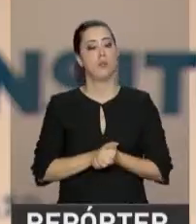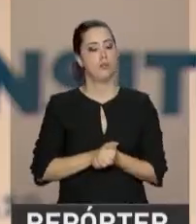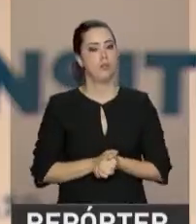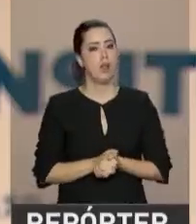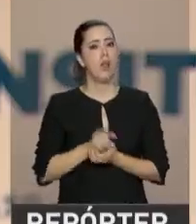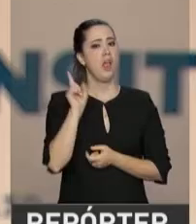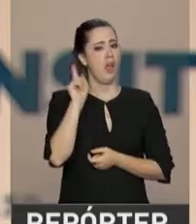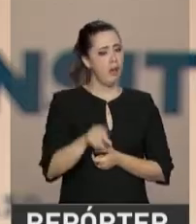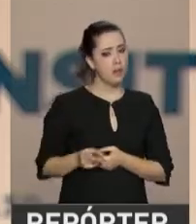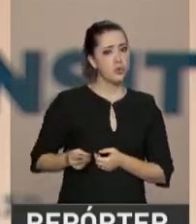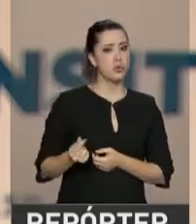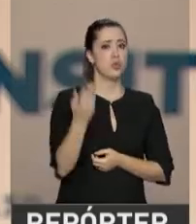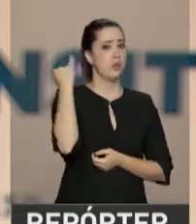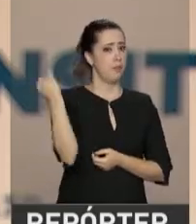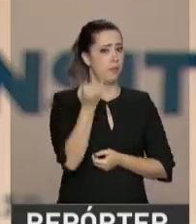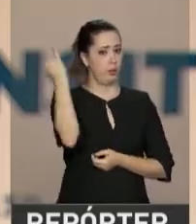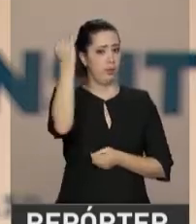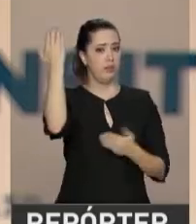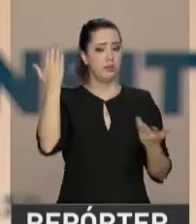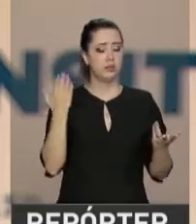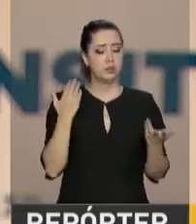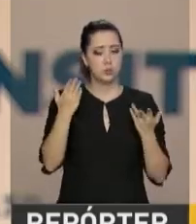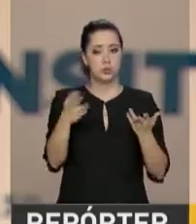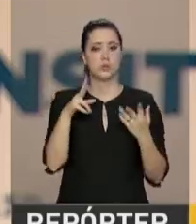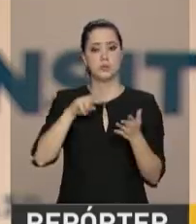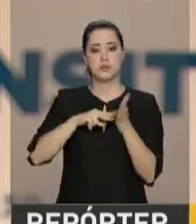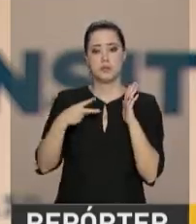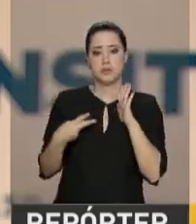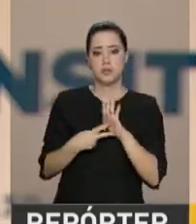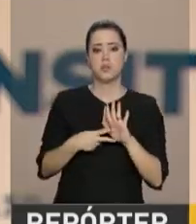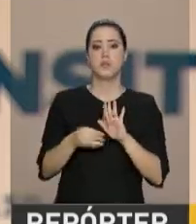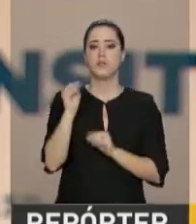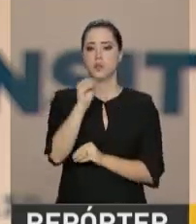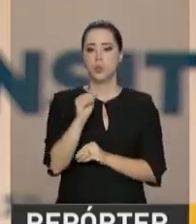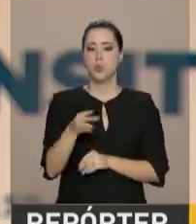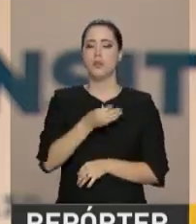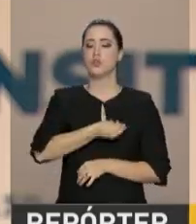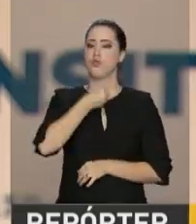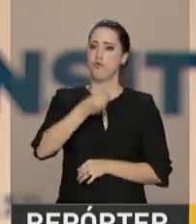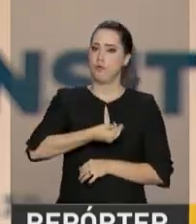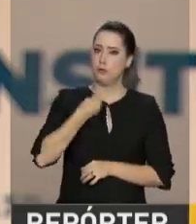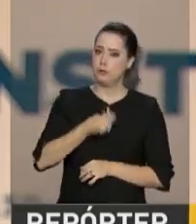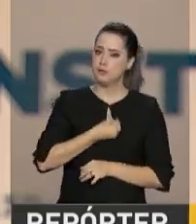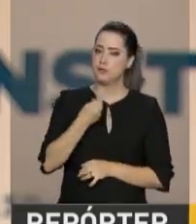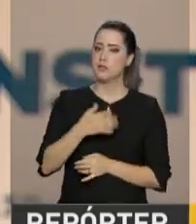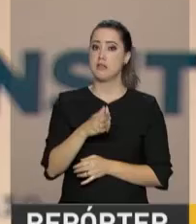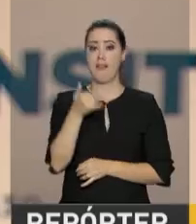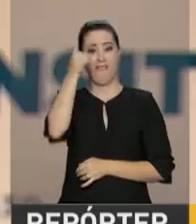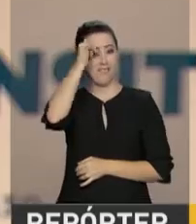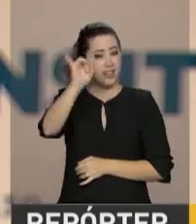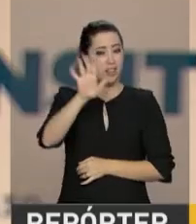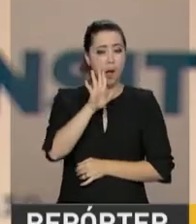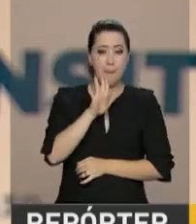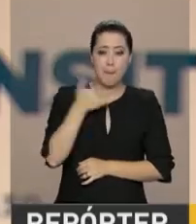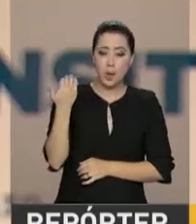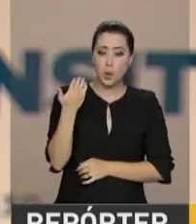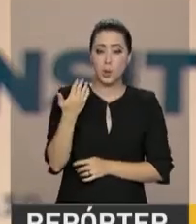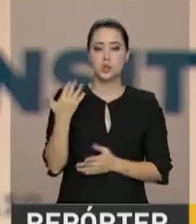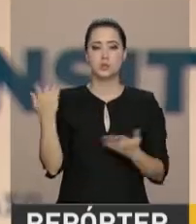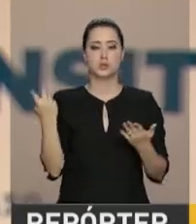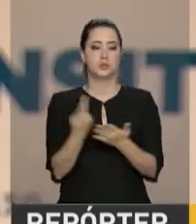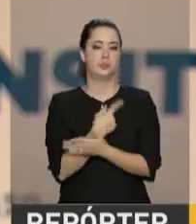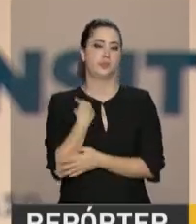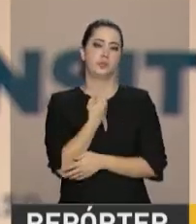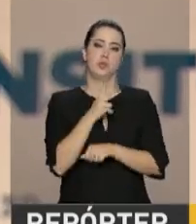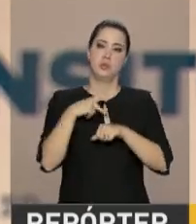extremamente significa ambos com certeza vai significar a preservação de vidas e evitar que mortes aconteceu no nosso país